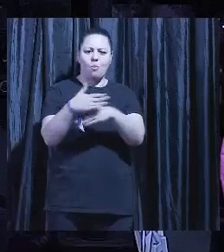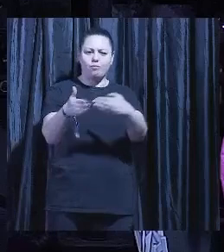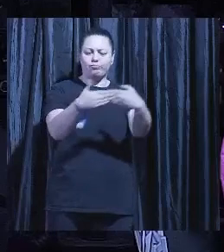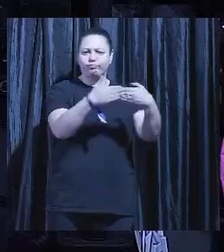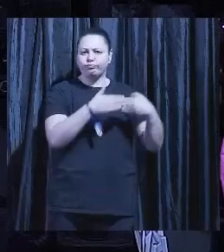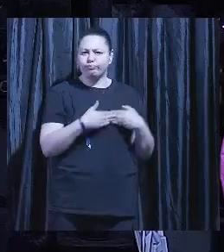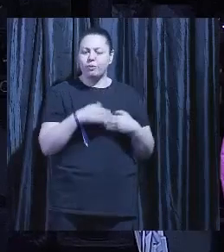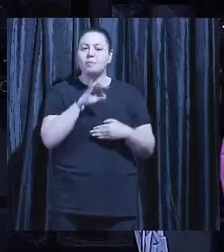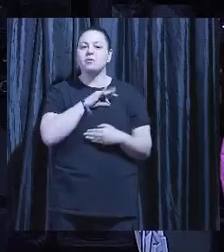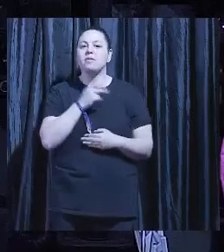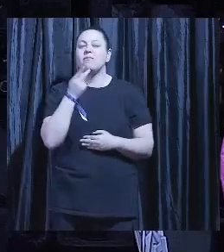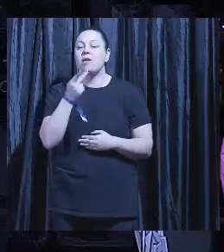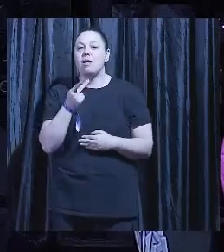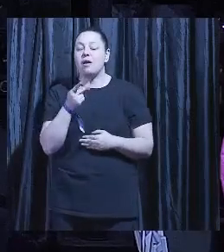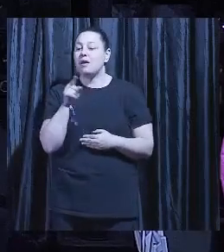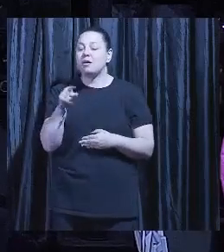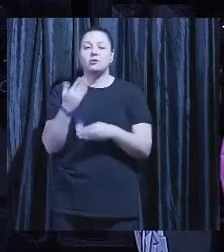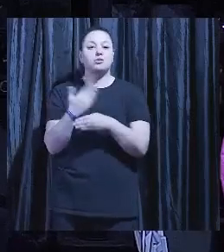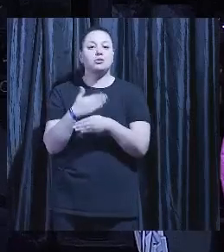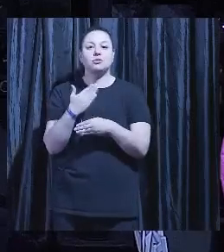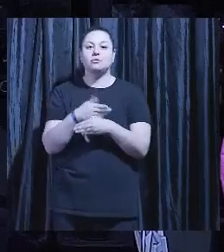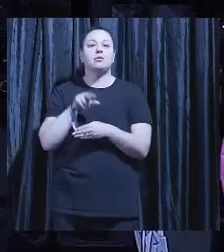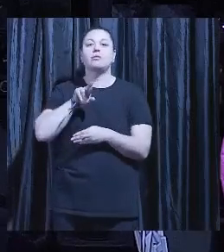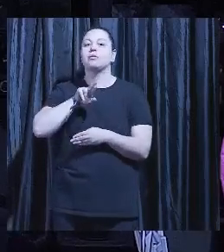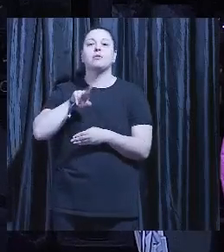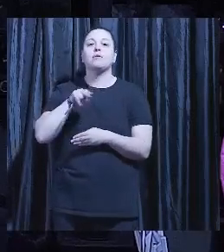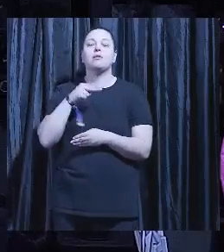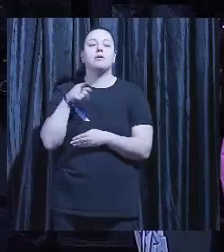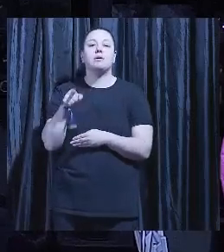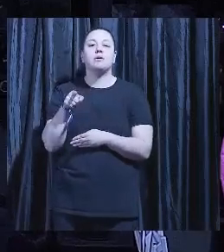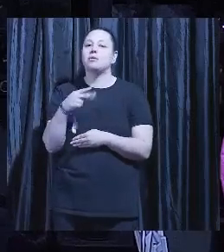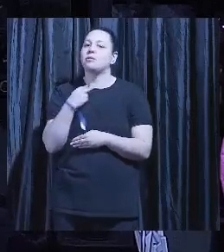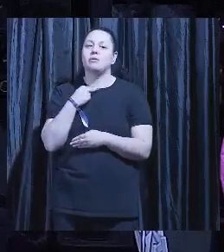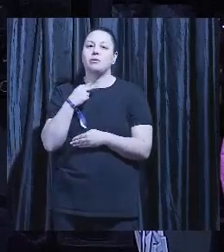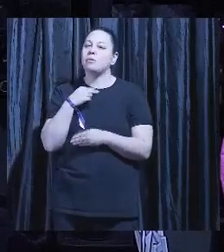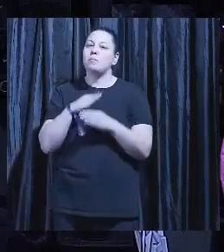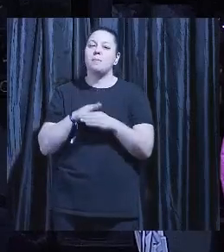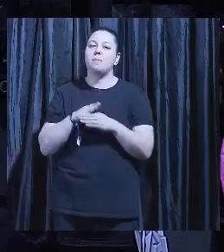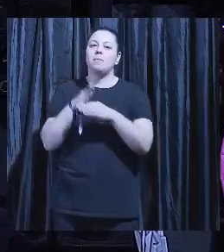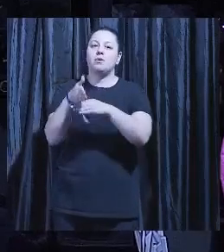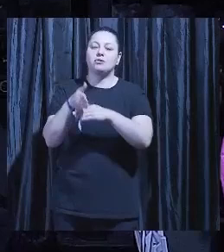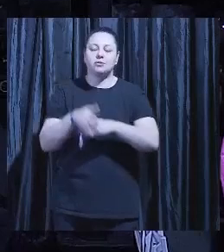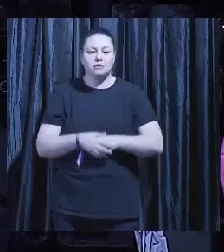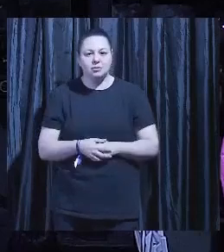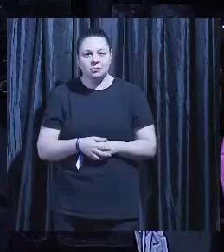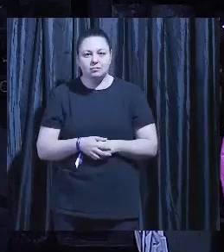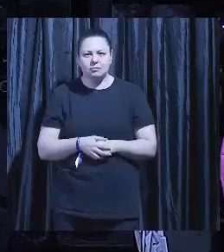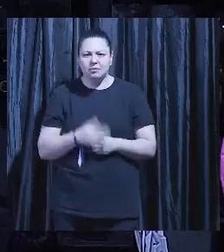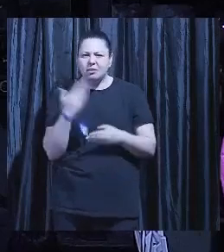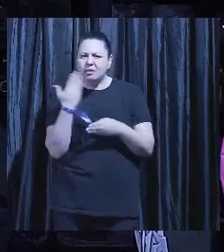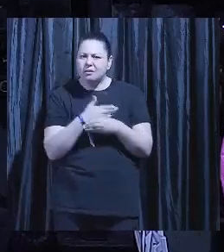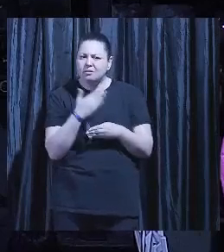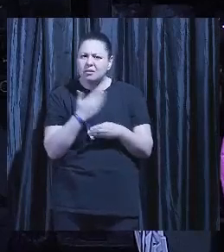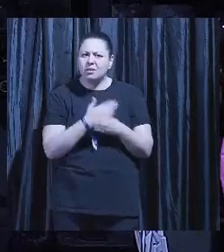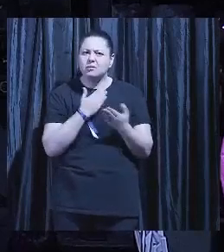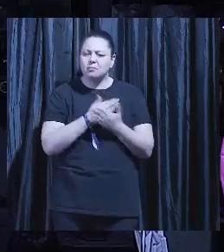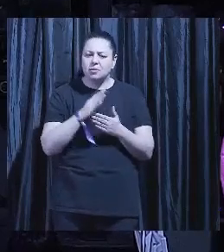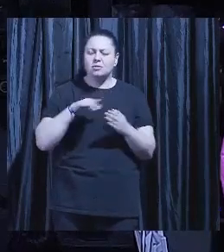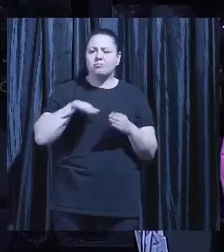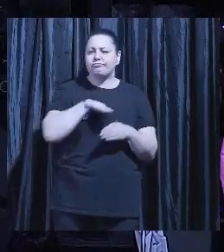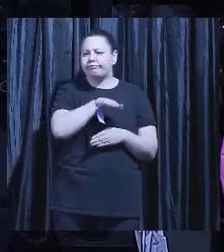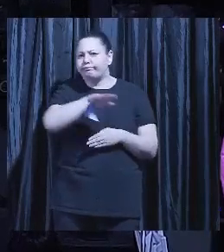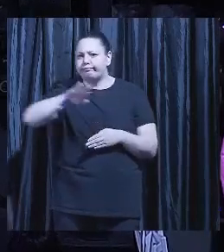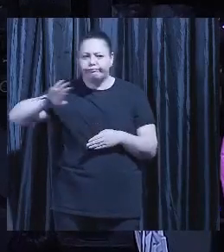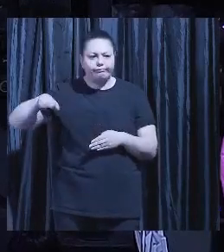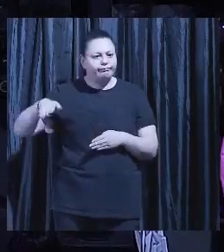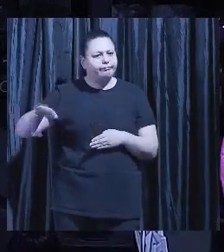o policial fala, esse táxi não é credenciado, vocês não têm como entrar. O táxi roda, roda, roda